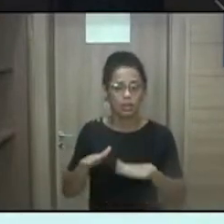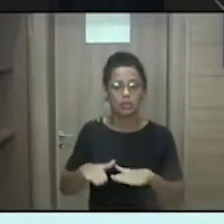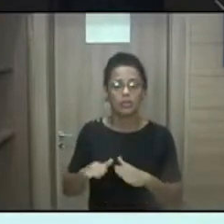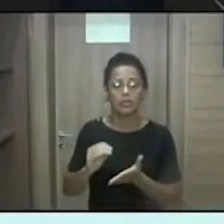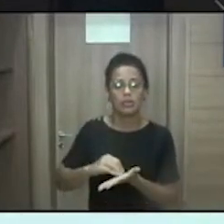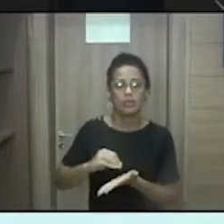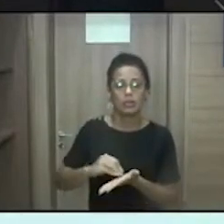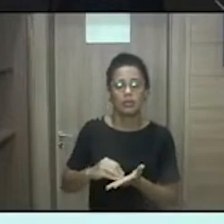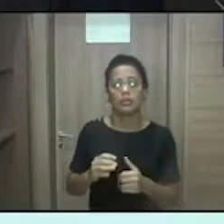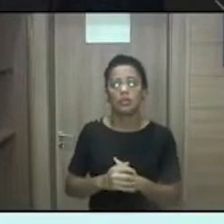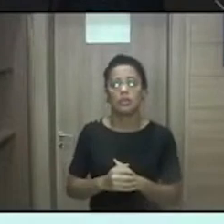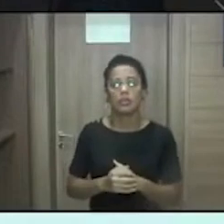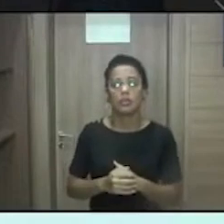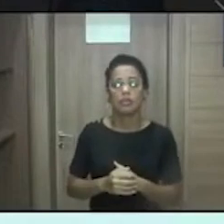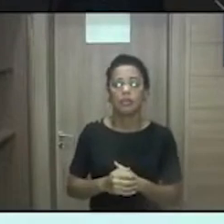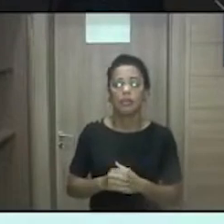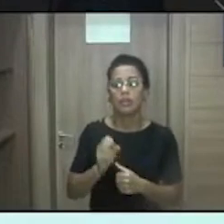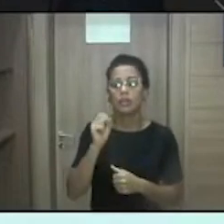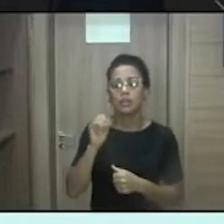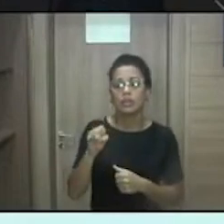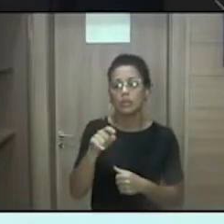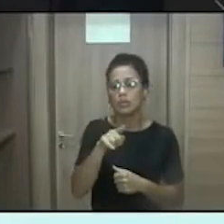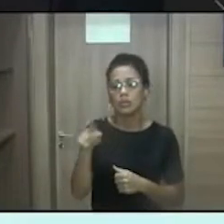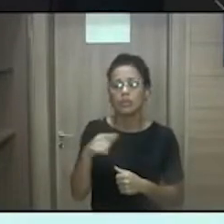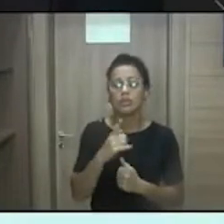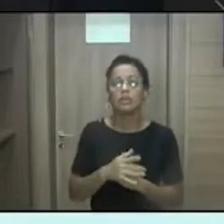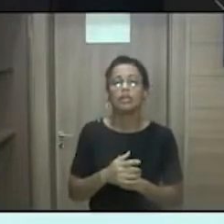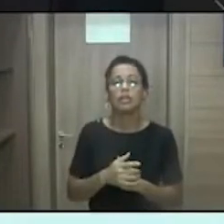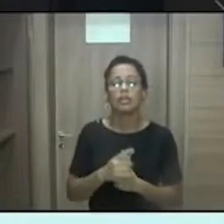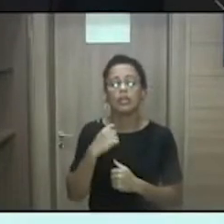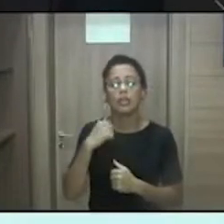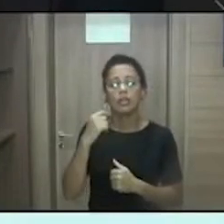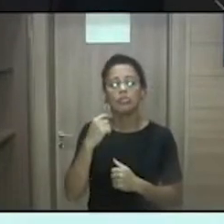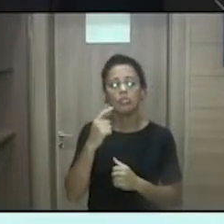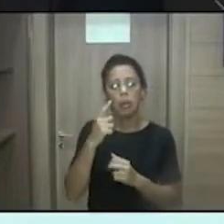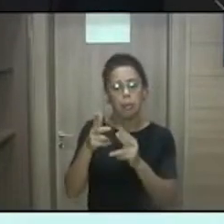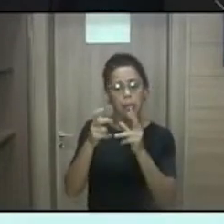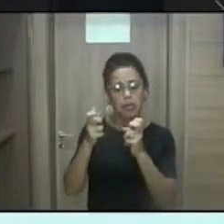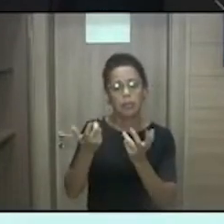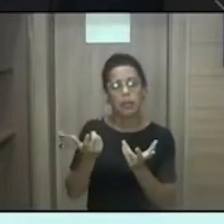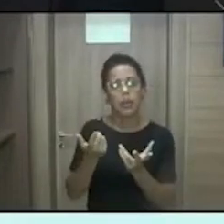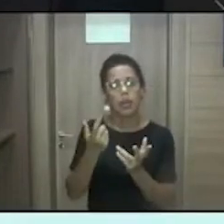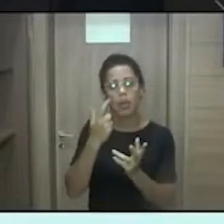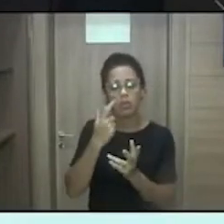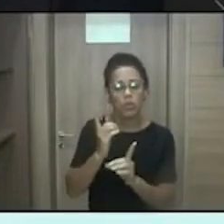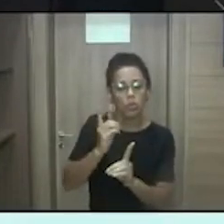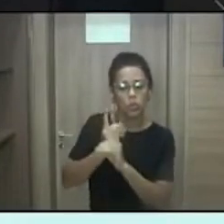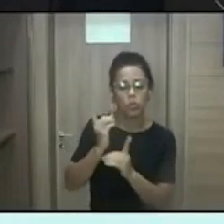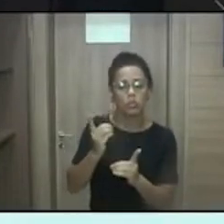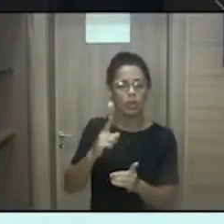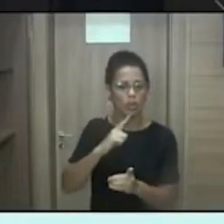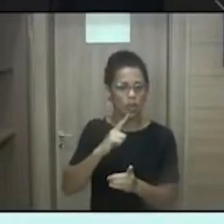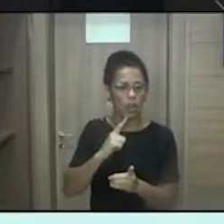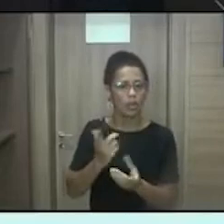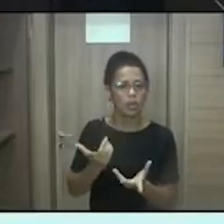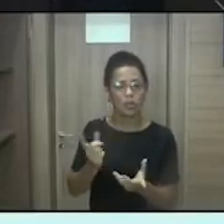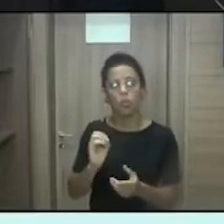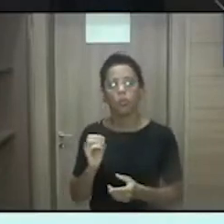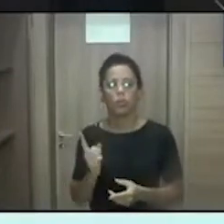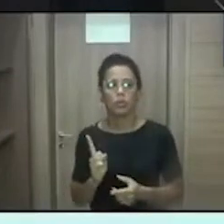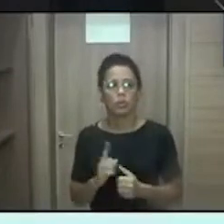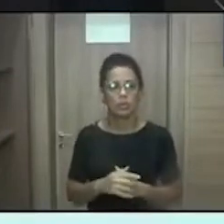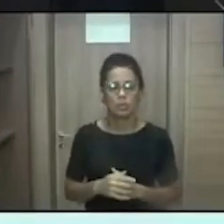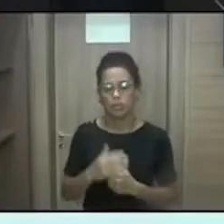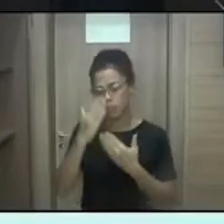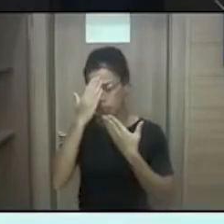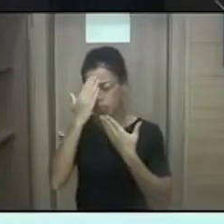Então, minha pergunta seria realmente essa, se vocês viram nesses municípios, ou até, né, no estudo, se surgiu isso. Muito